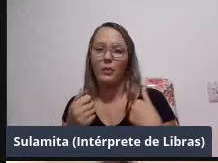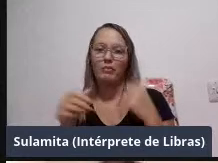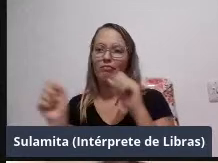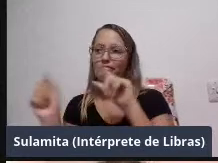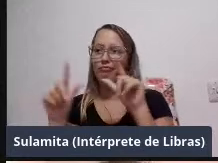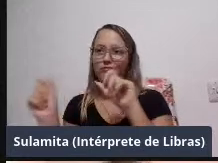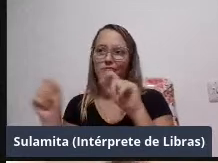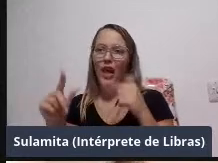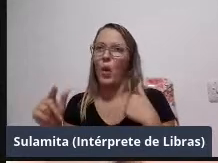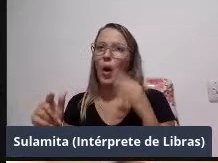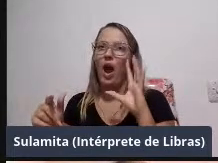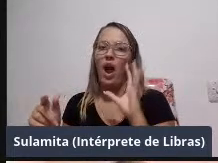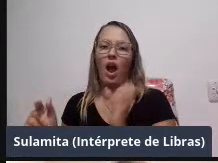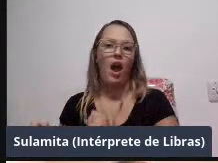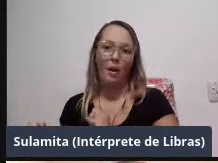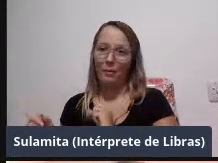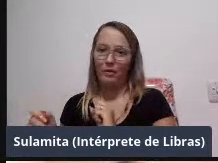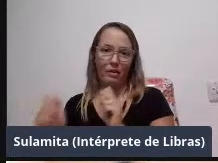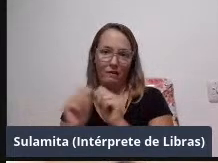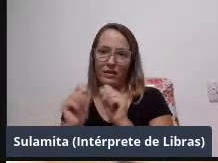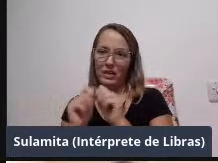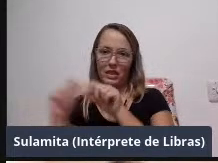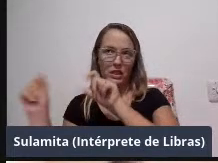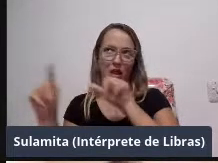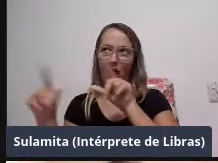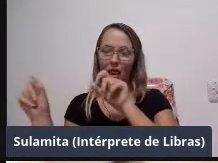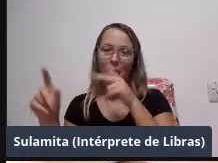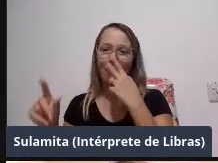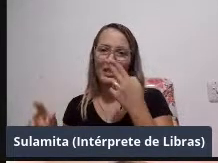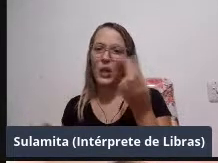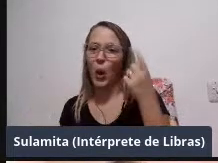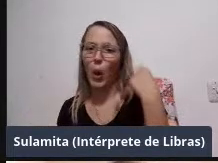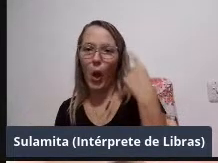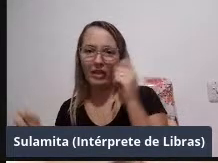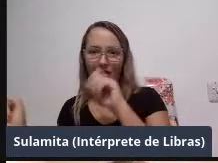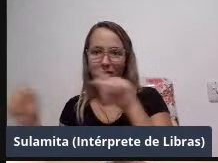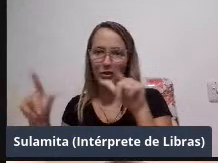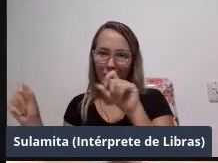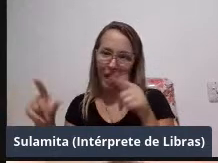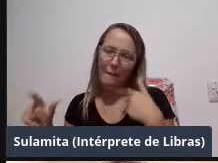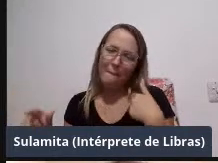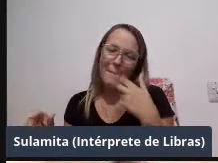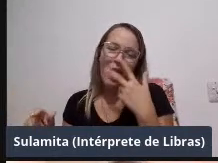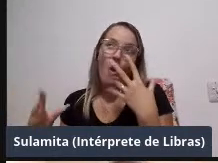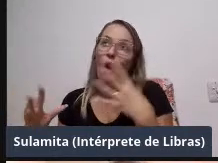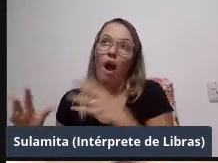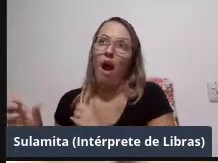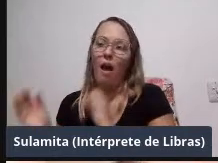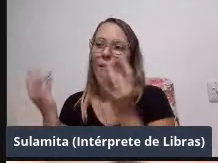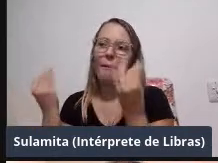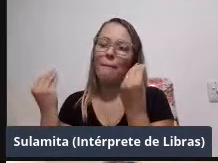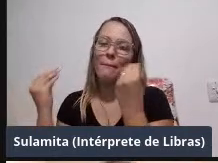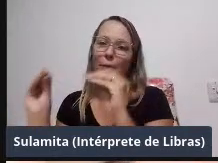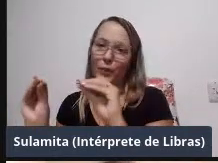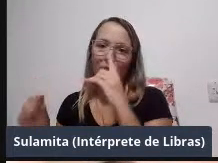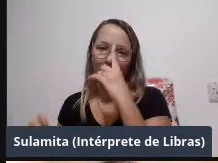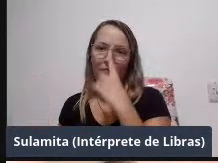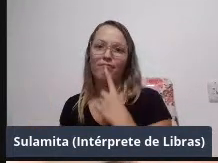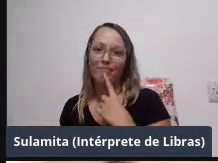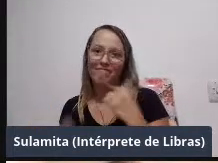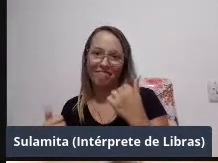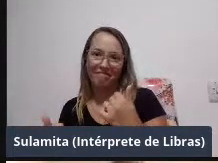aluno, já viu a apresentação minha, sabe que eu sou a doida dos slides, então eu gosto de ficar botando imagem e tal. E eu fiz